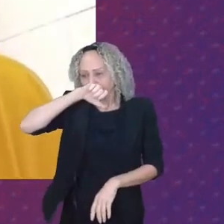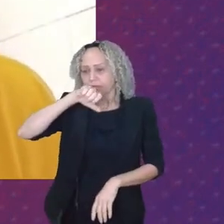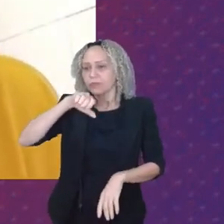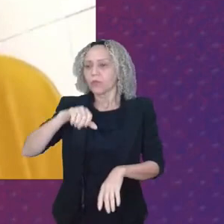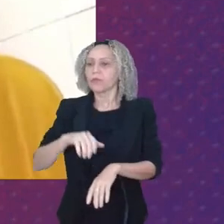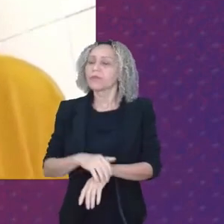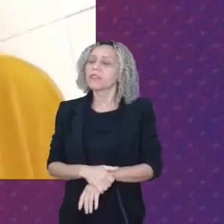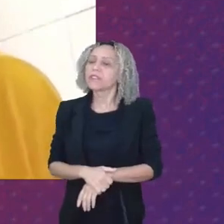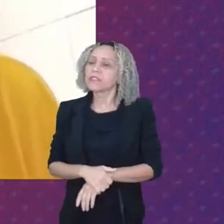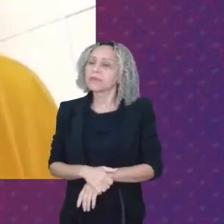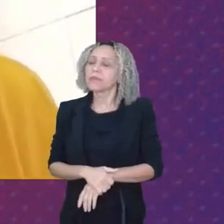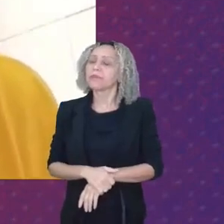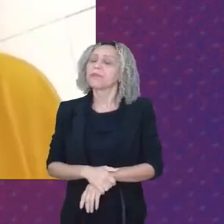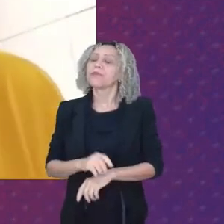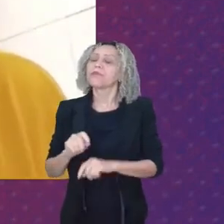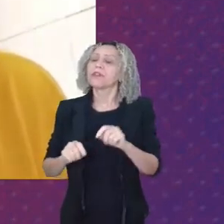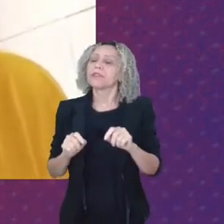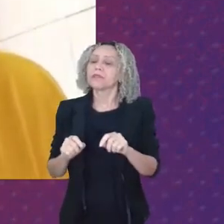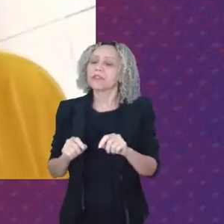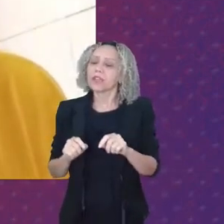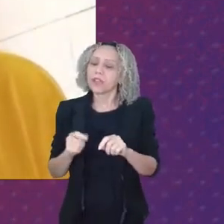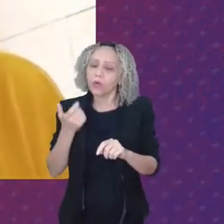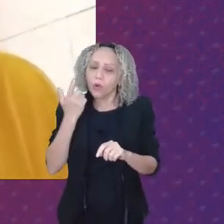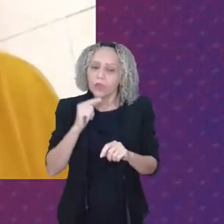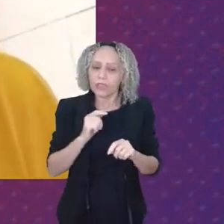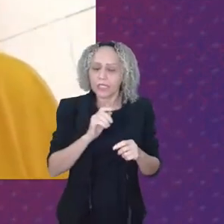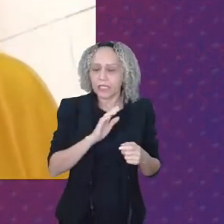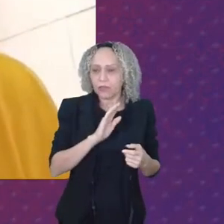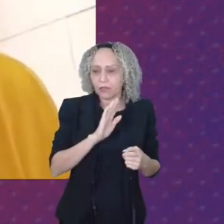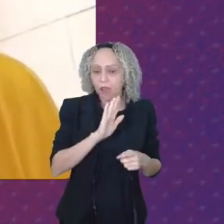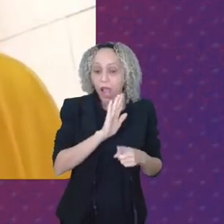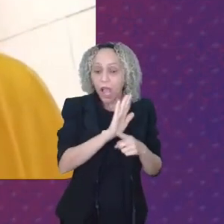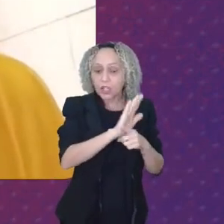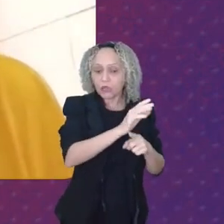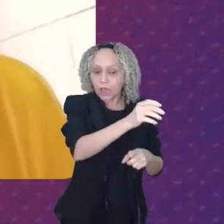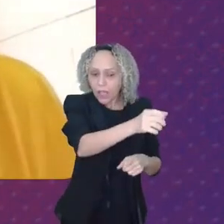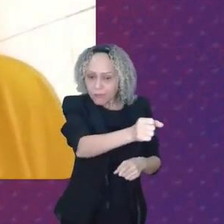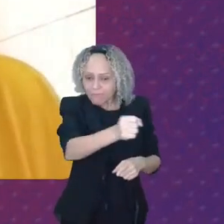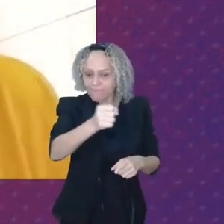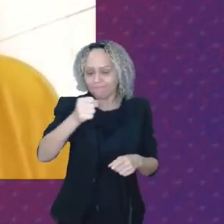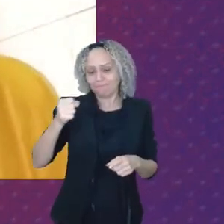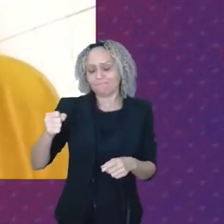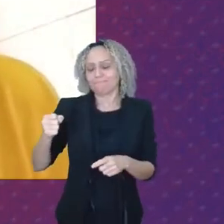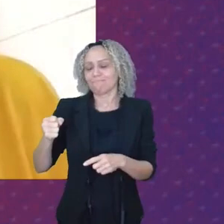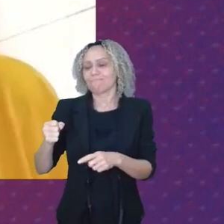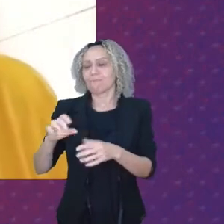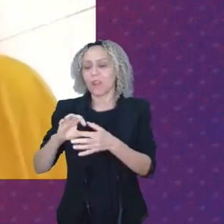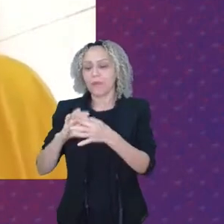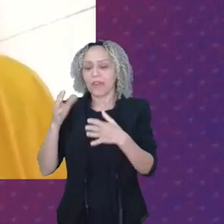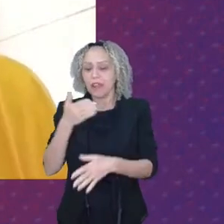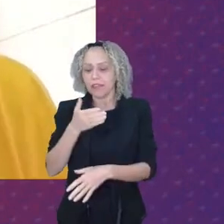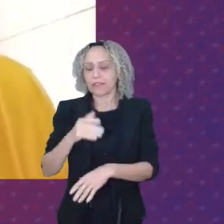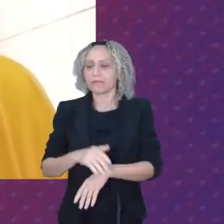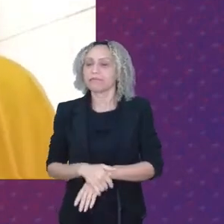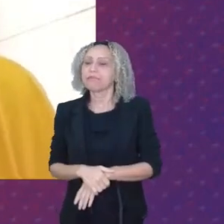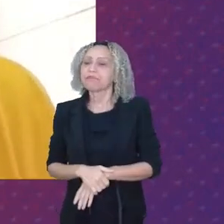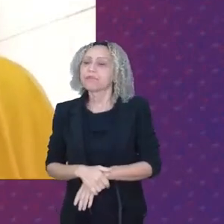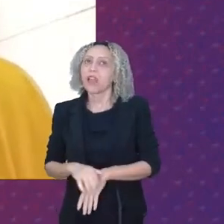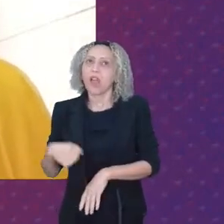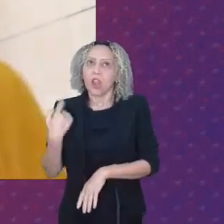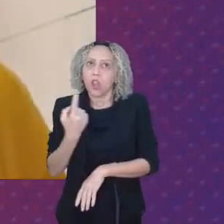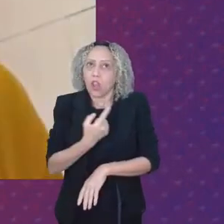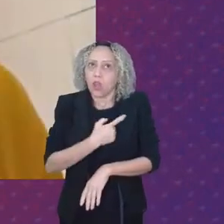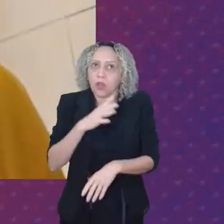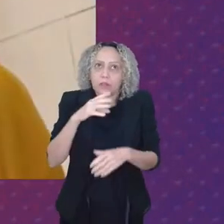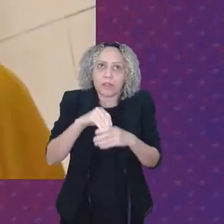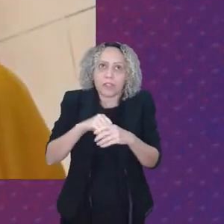e conseguiu resgatá-lo. Aí, a gente não podia se organizar em sindicatos, né? Trabalhadoras